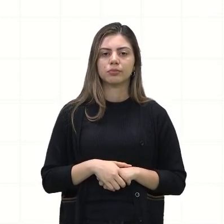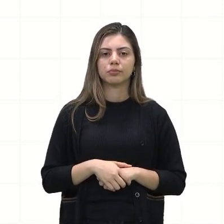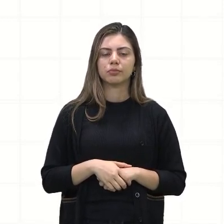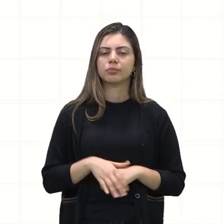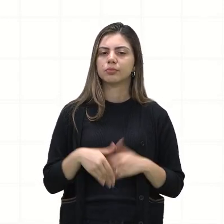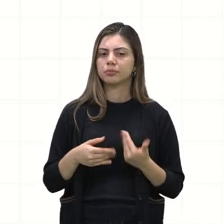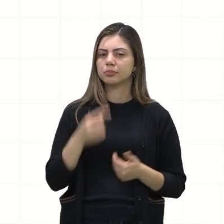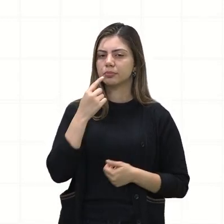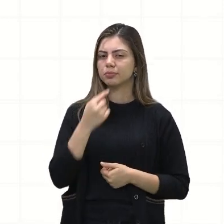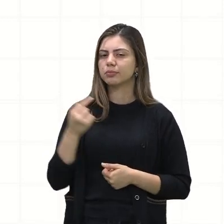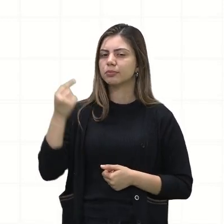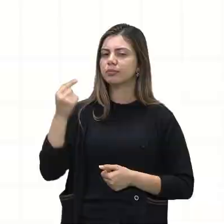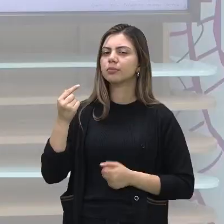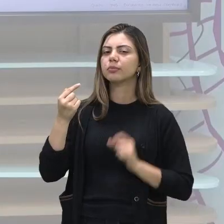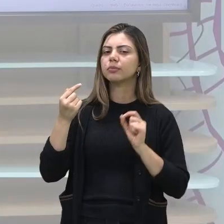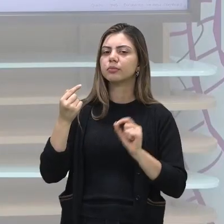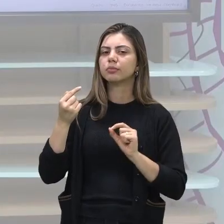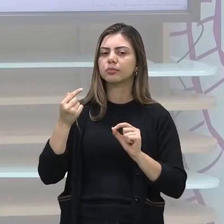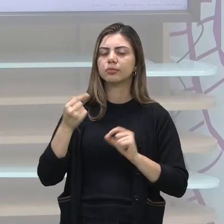aqui comigo.